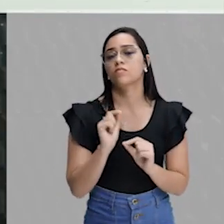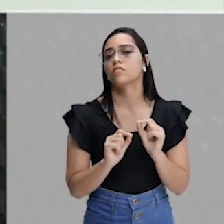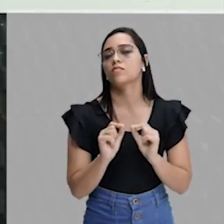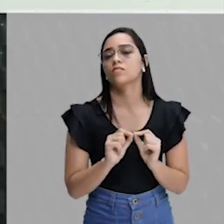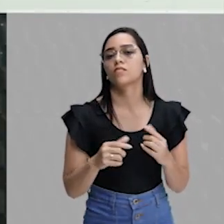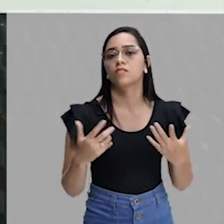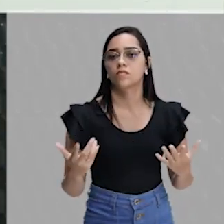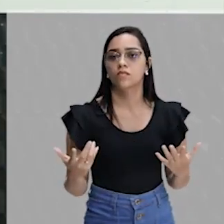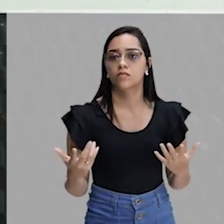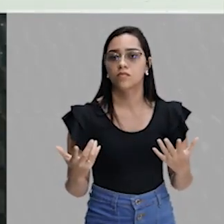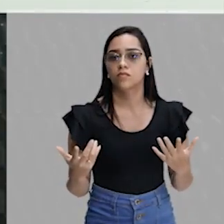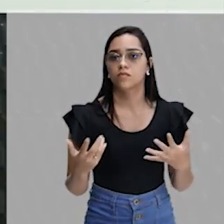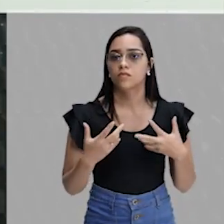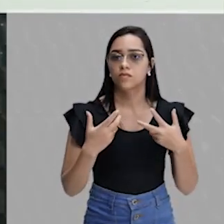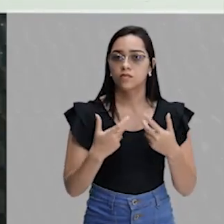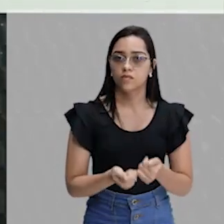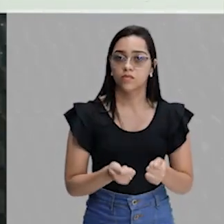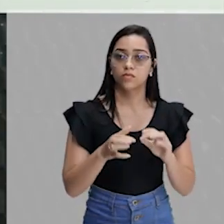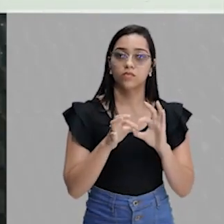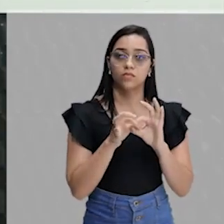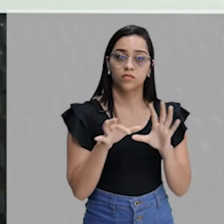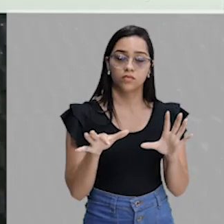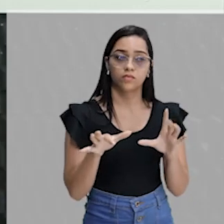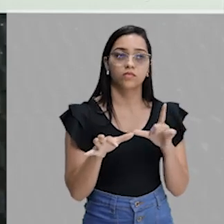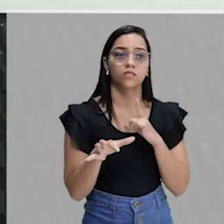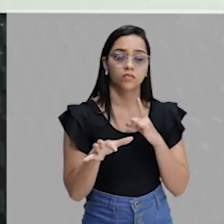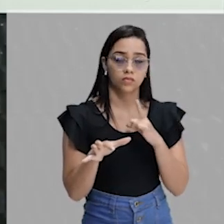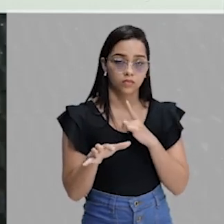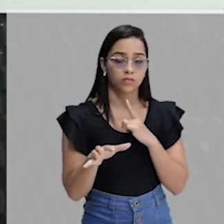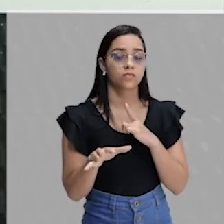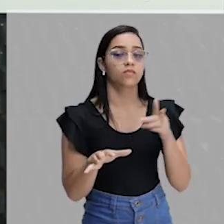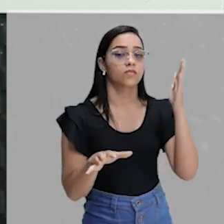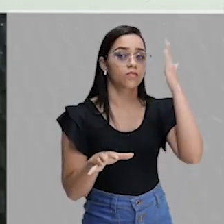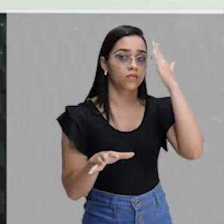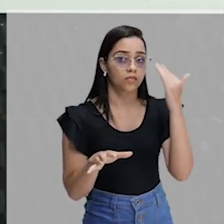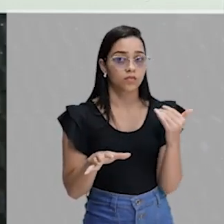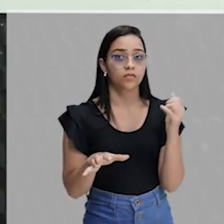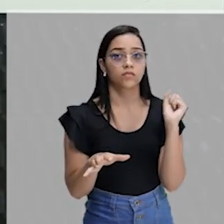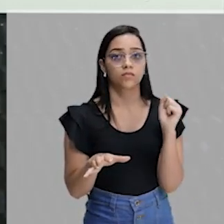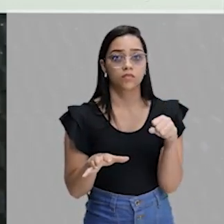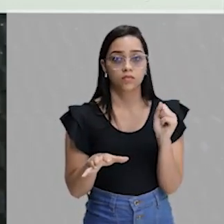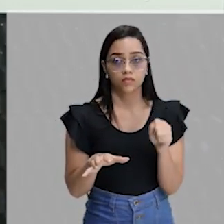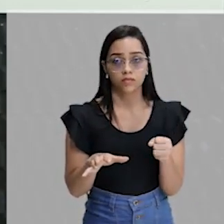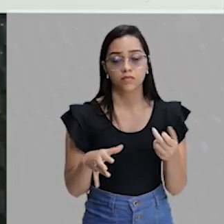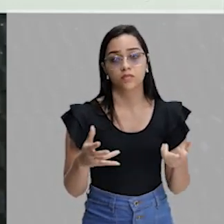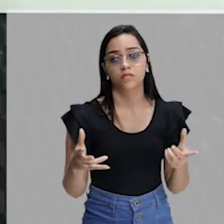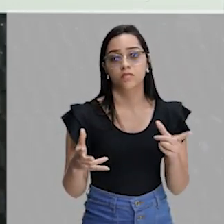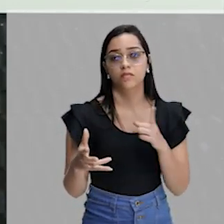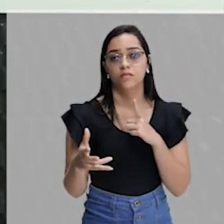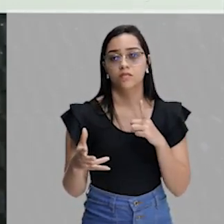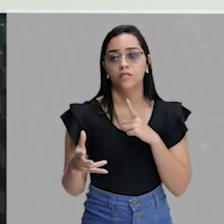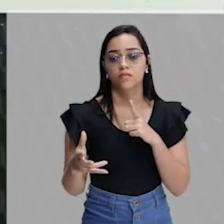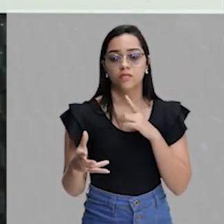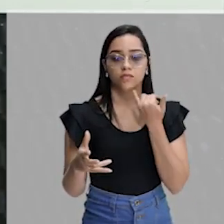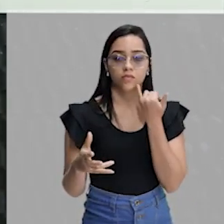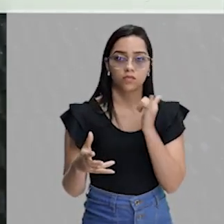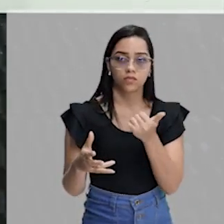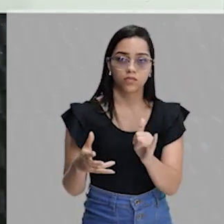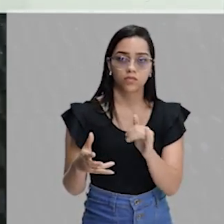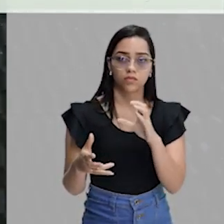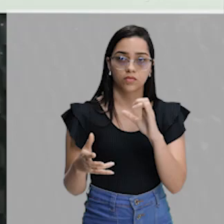aí, não é, espontaneamente, essa recorrência aqui, que é a